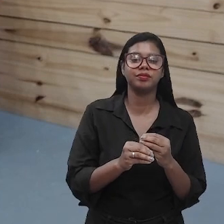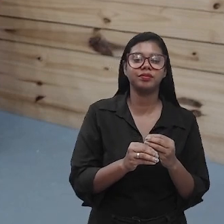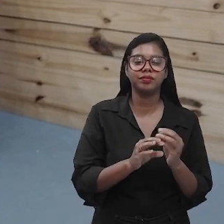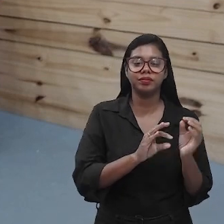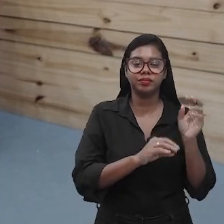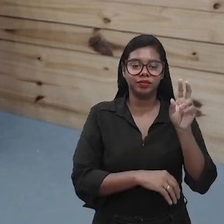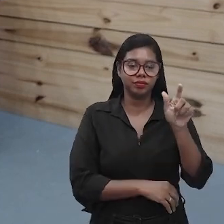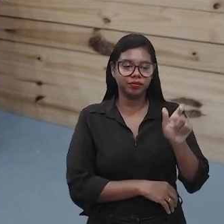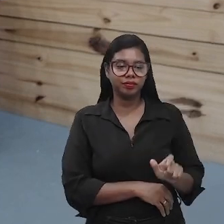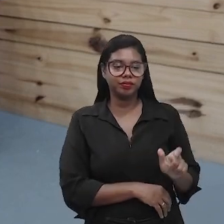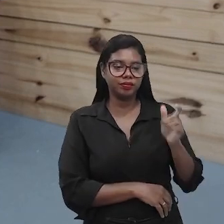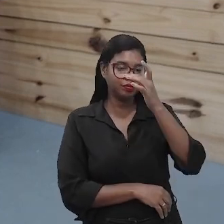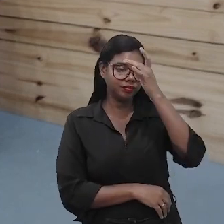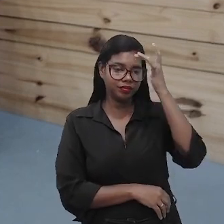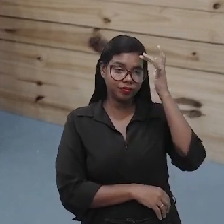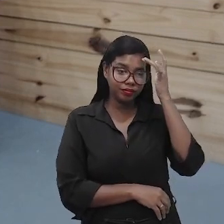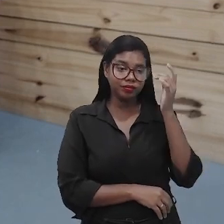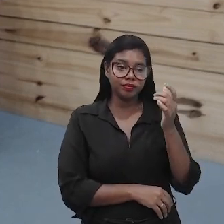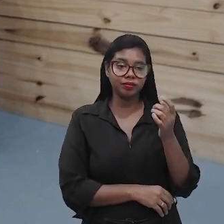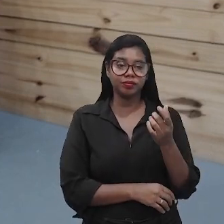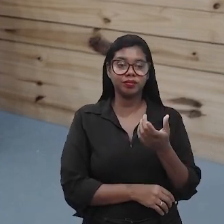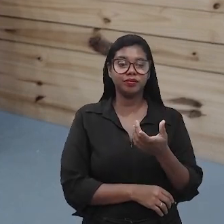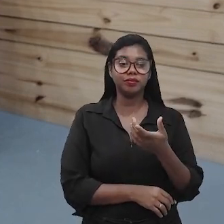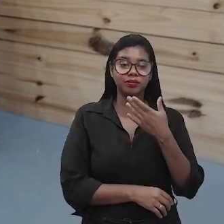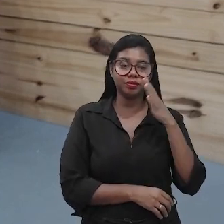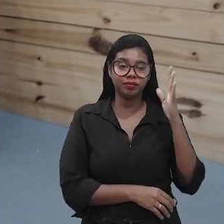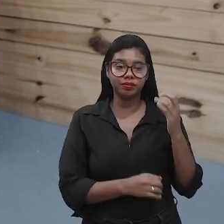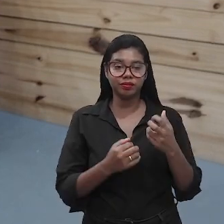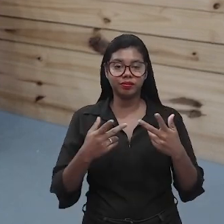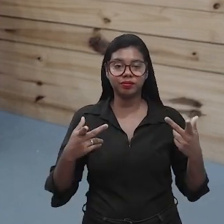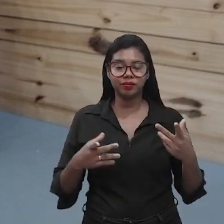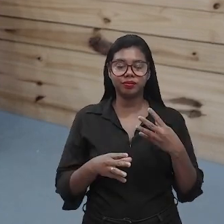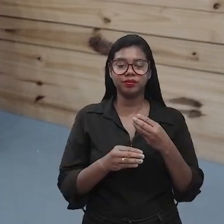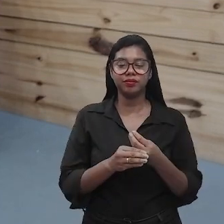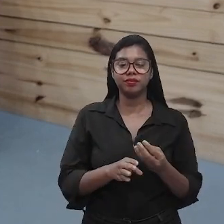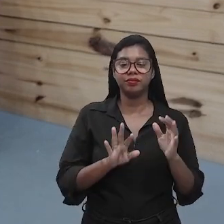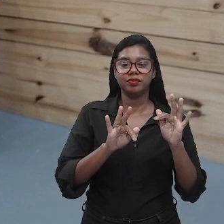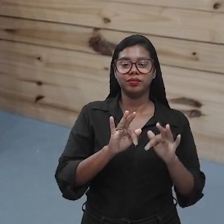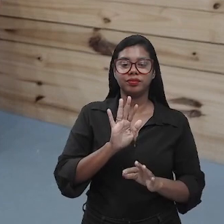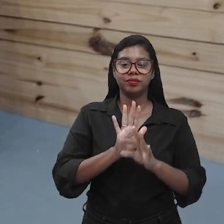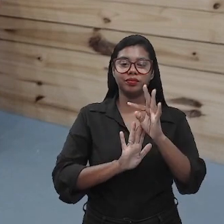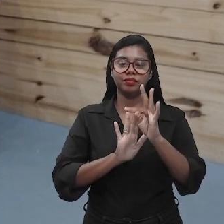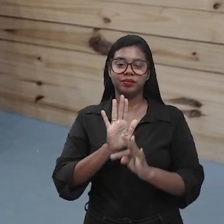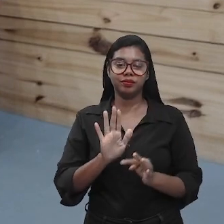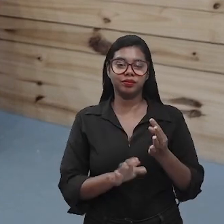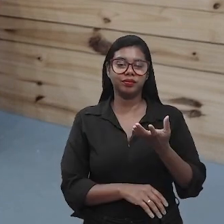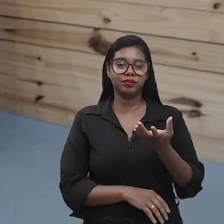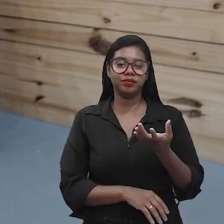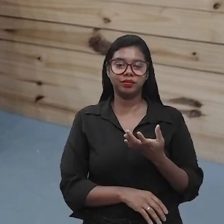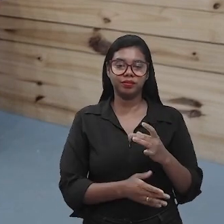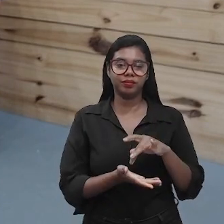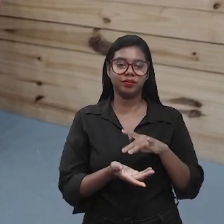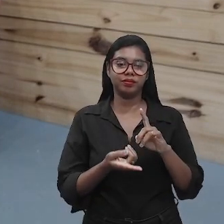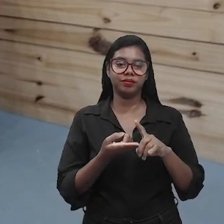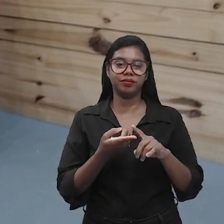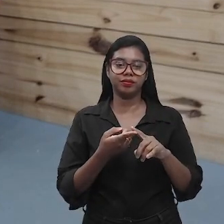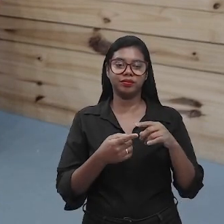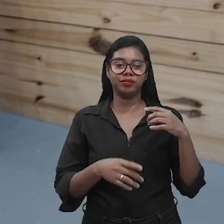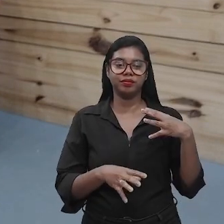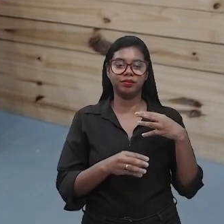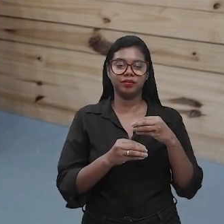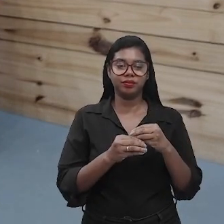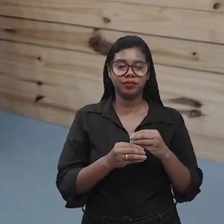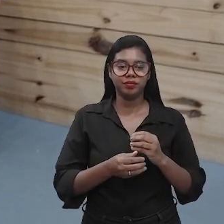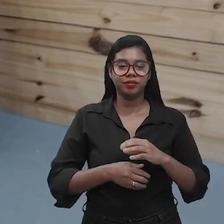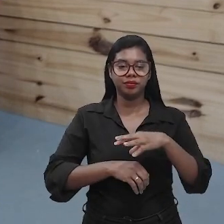alguma coisa que você pretende. Então, por exemplo, às vezes no final de um texto você quer que ele dê uma curta, né? Ou que ele compartilhe aquele conteúdo